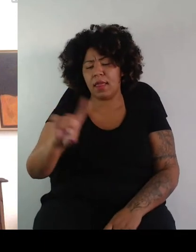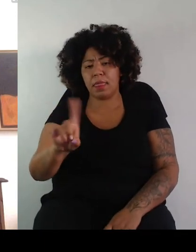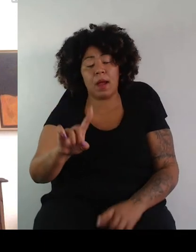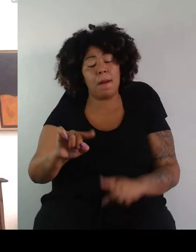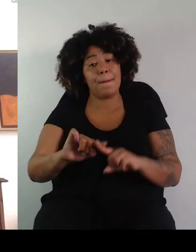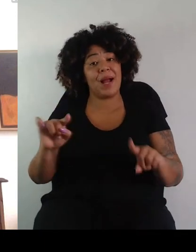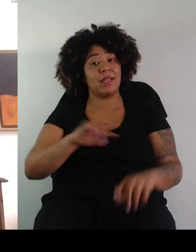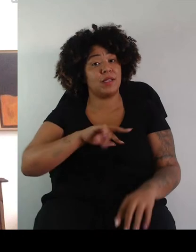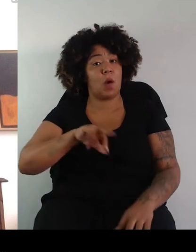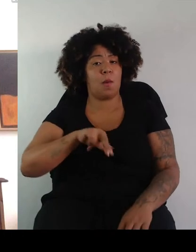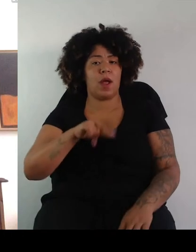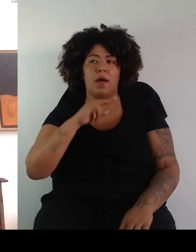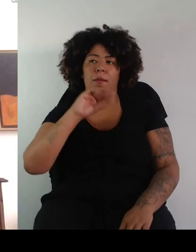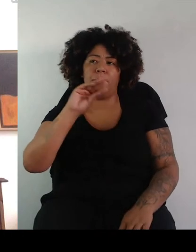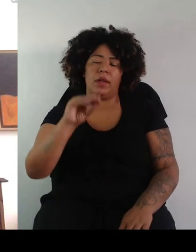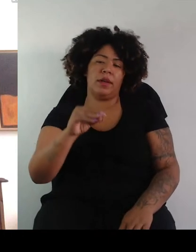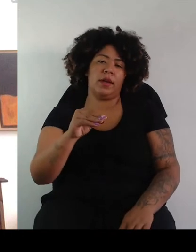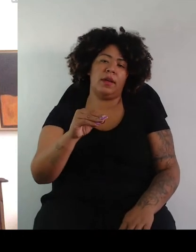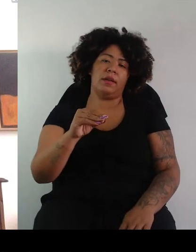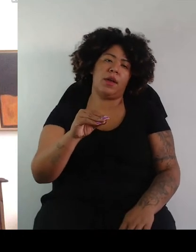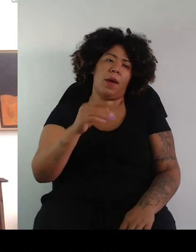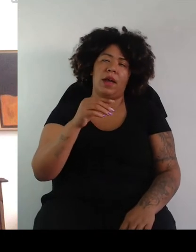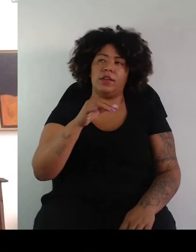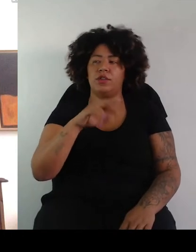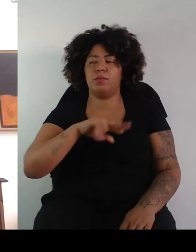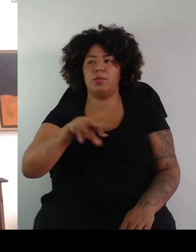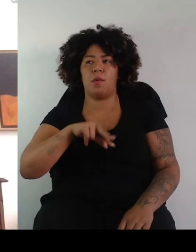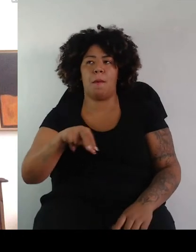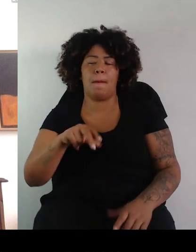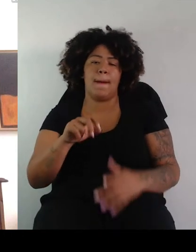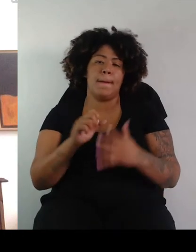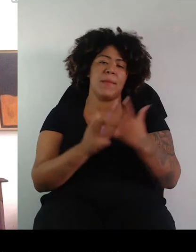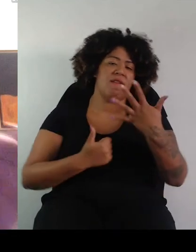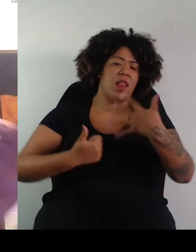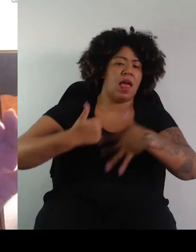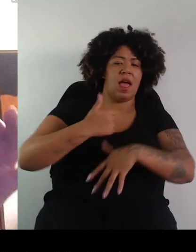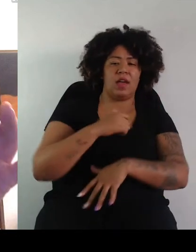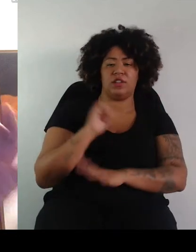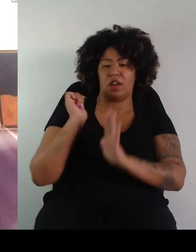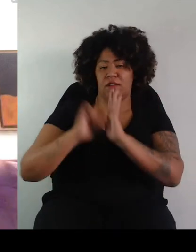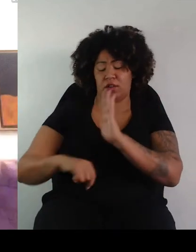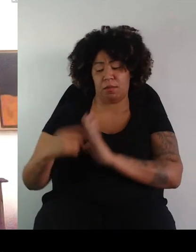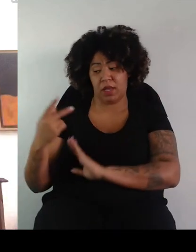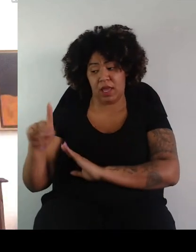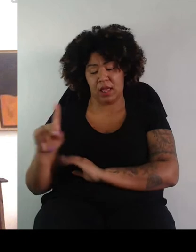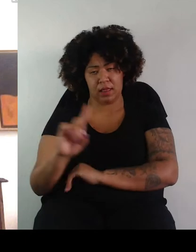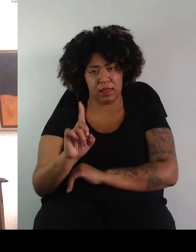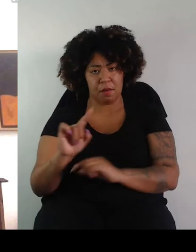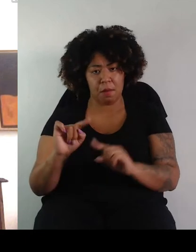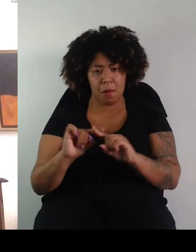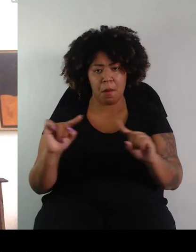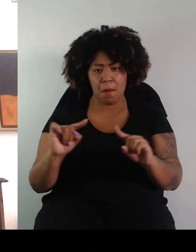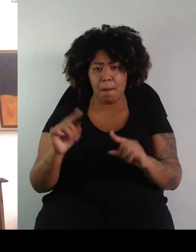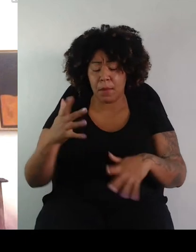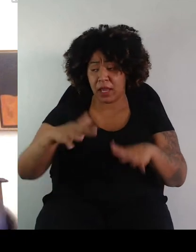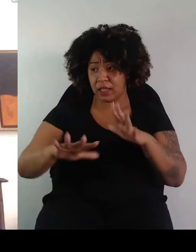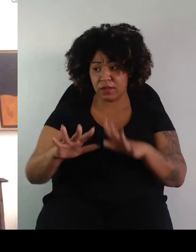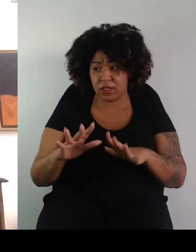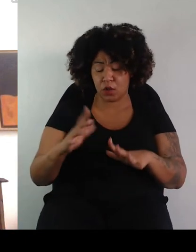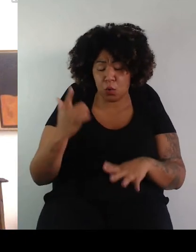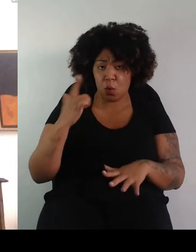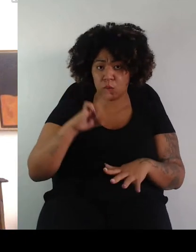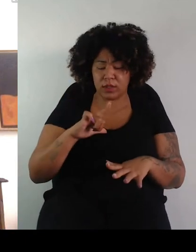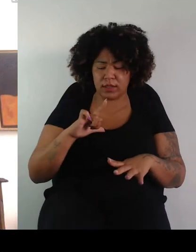ninguém para escrever sobre ele porque porque não consegue alcançar essa magia que é